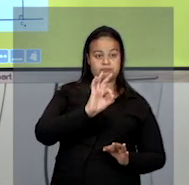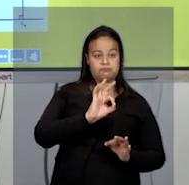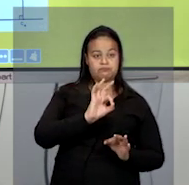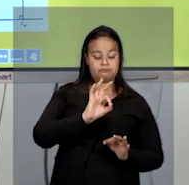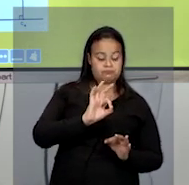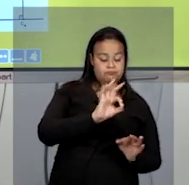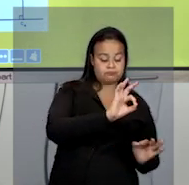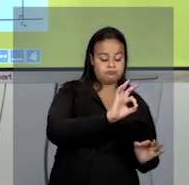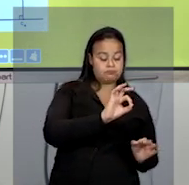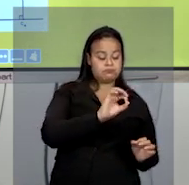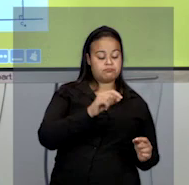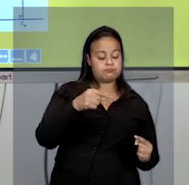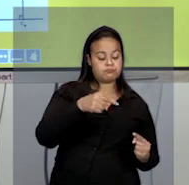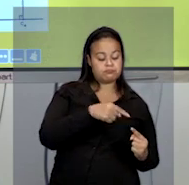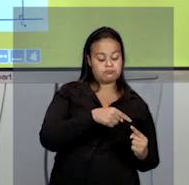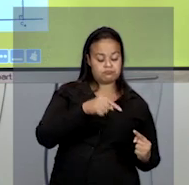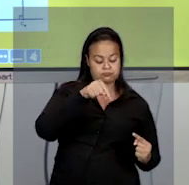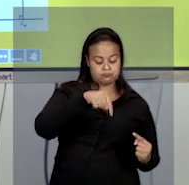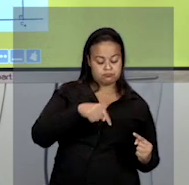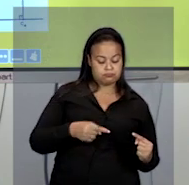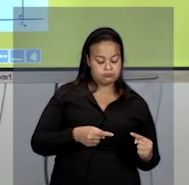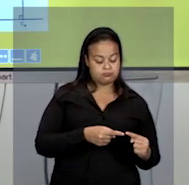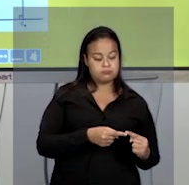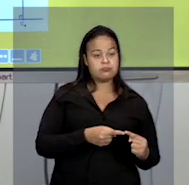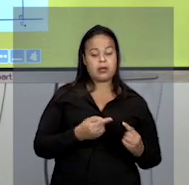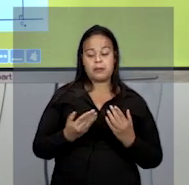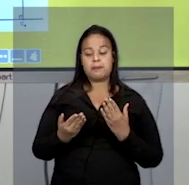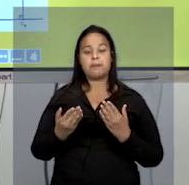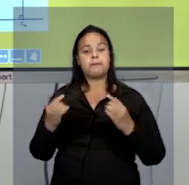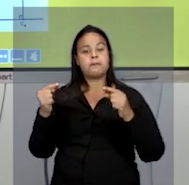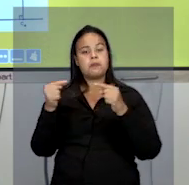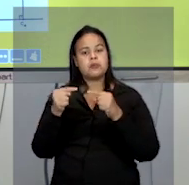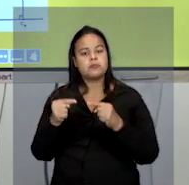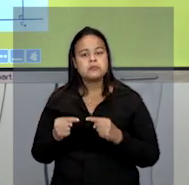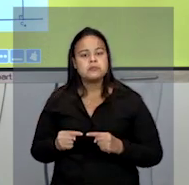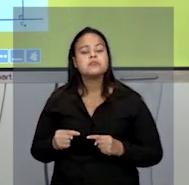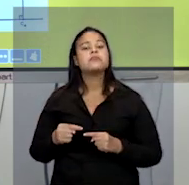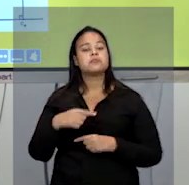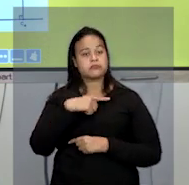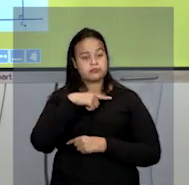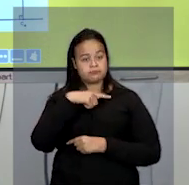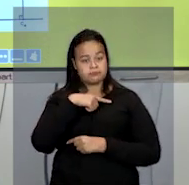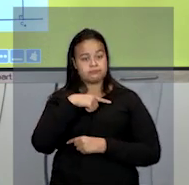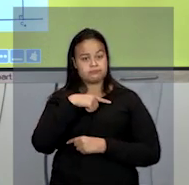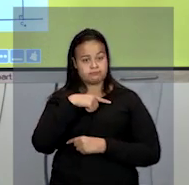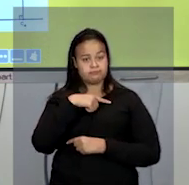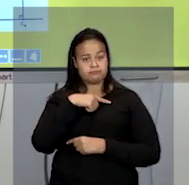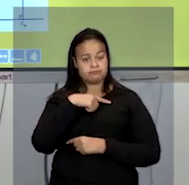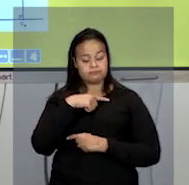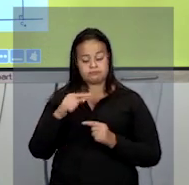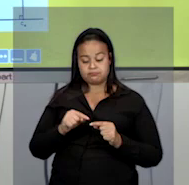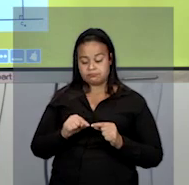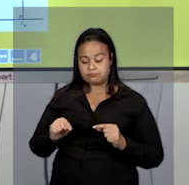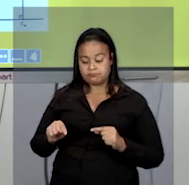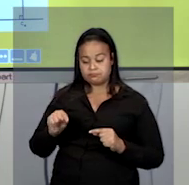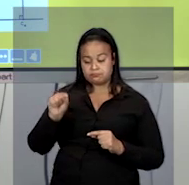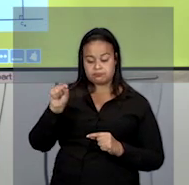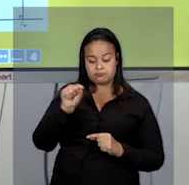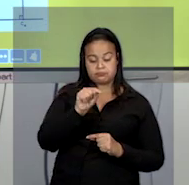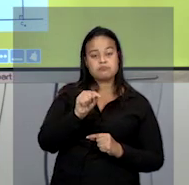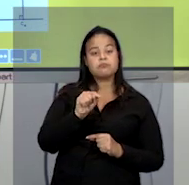sobre este lado é proporcional a este lado sobre esse lado. Então, nós vamos utilizar